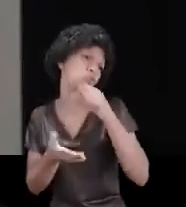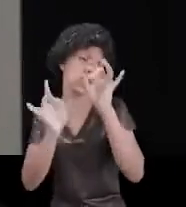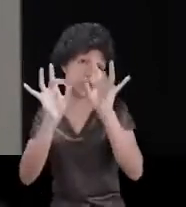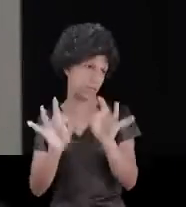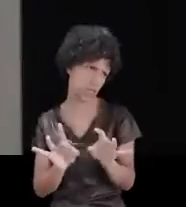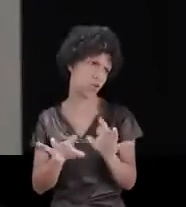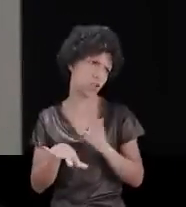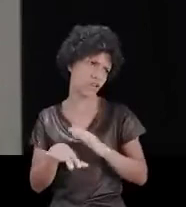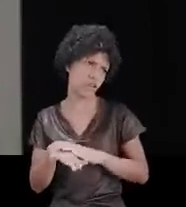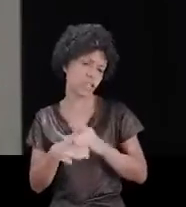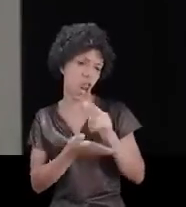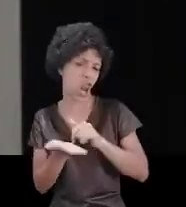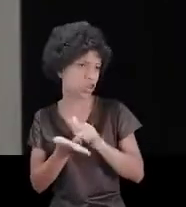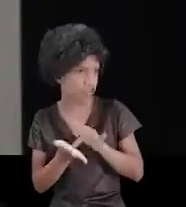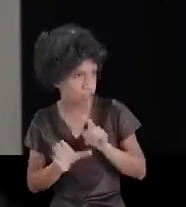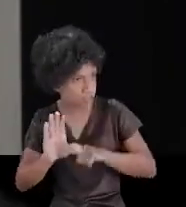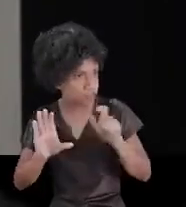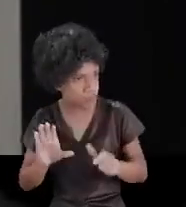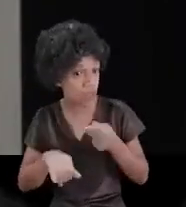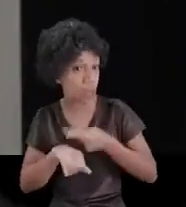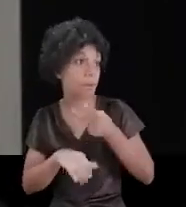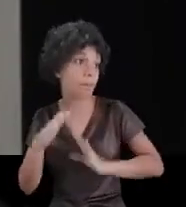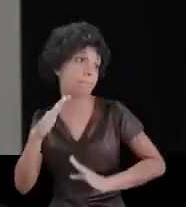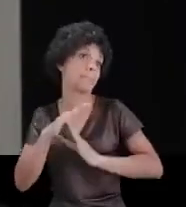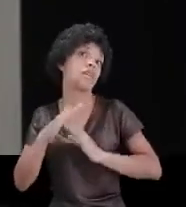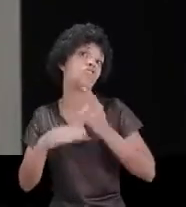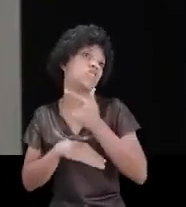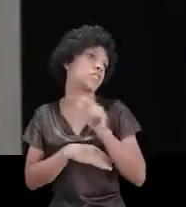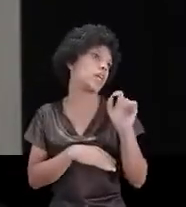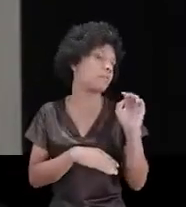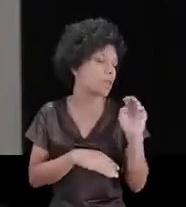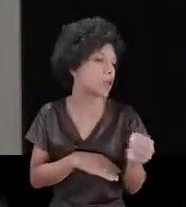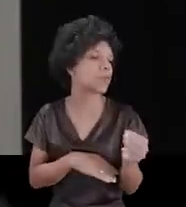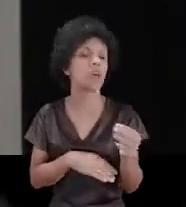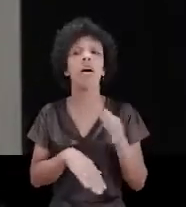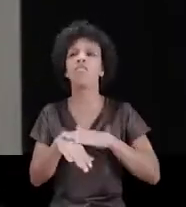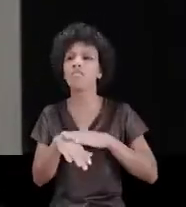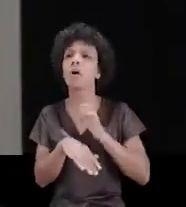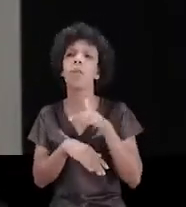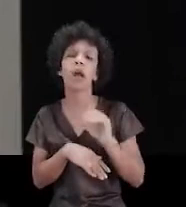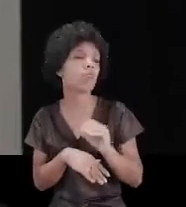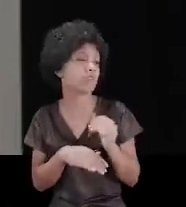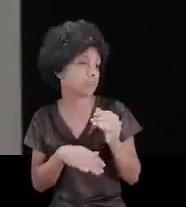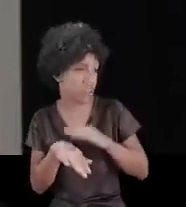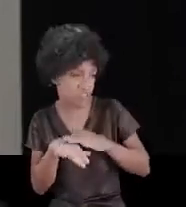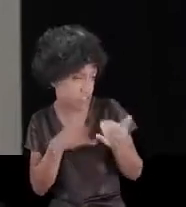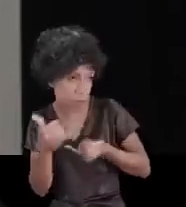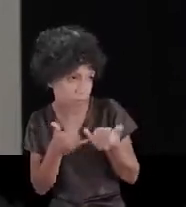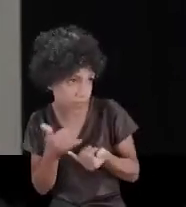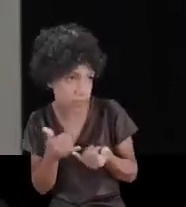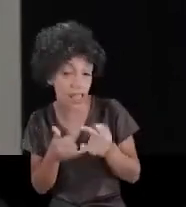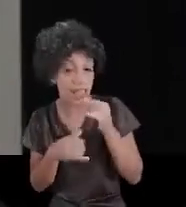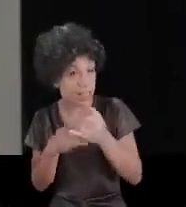que eles fazem que é a Lotofácil da Independência que o prêmio passa de 100 milhões aí eles ficavam fazer um bolão Vamos fazer um bolão eu fui fazer uma brincadeira e